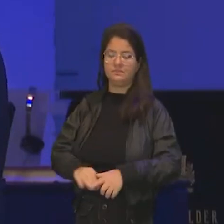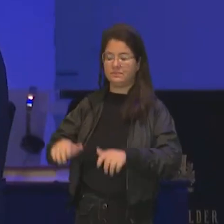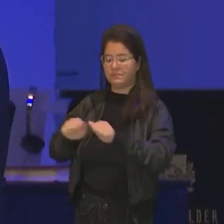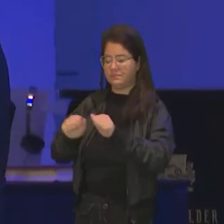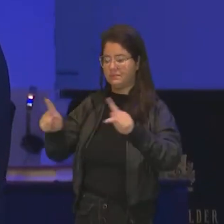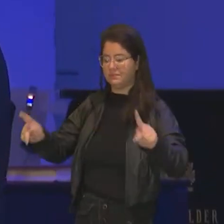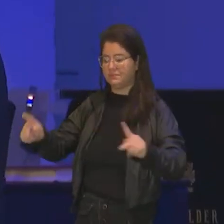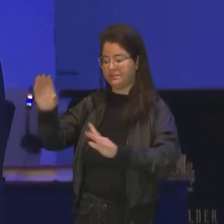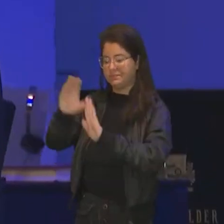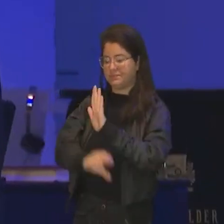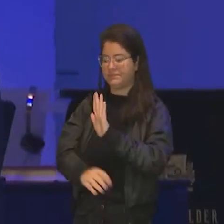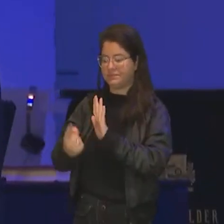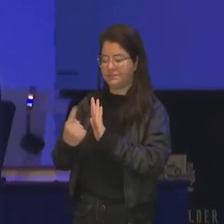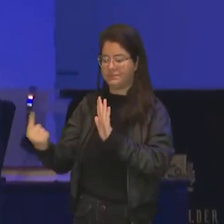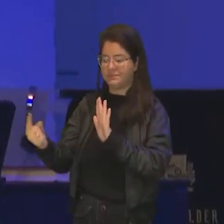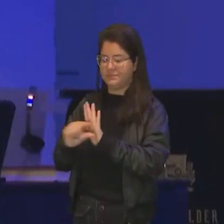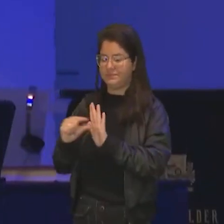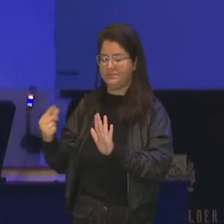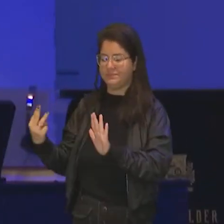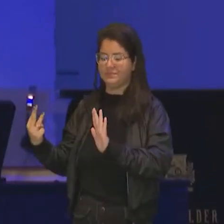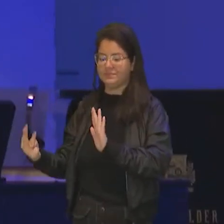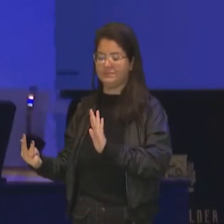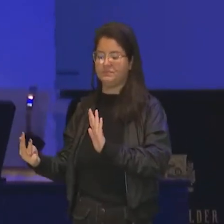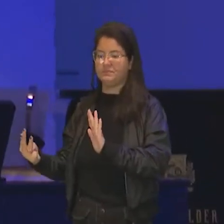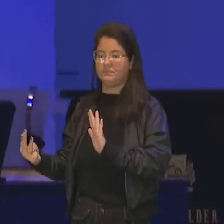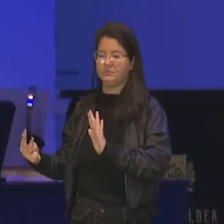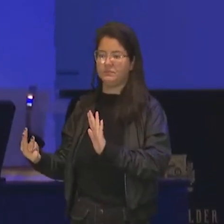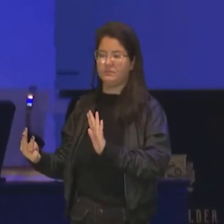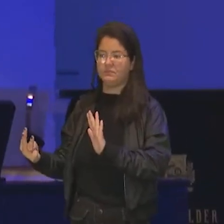Apocalipse no capítulo de número 1, verso de número 3.